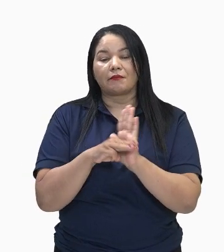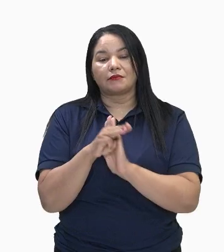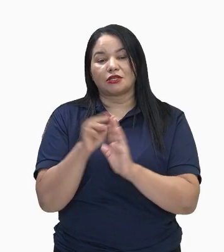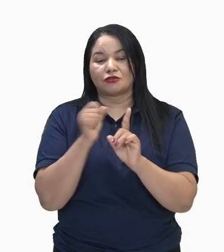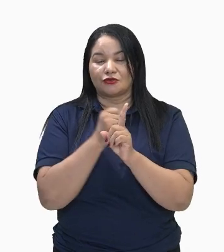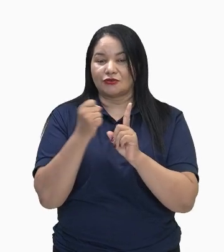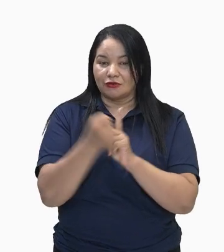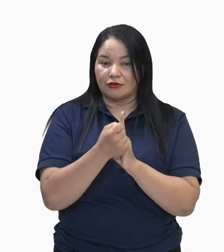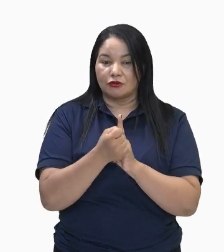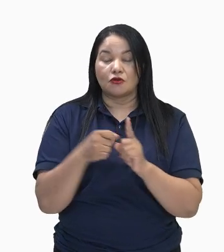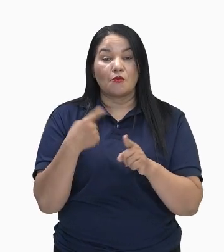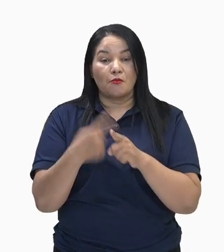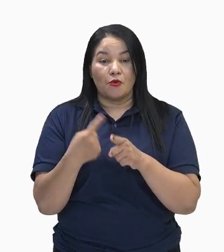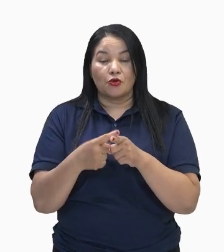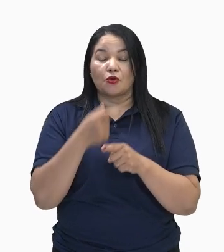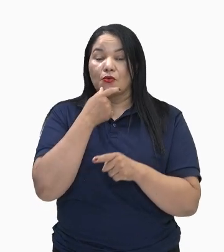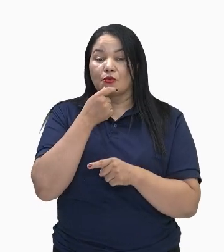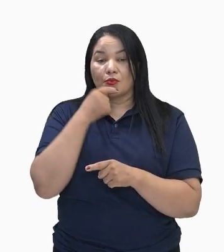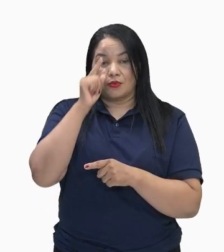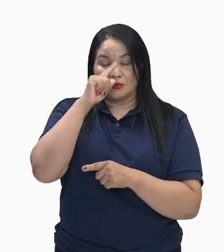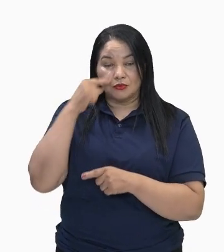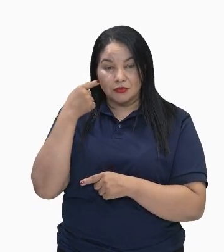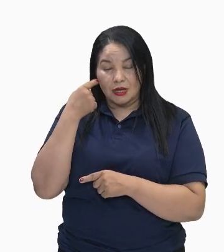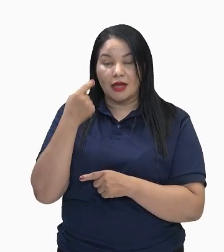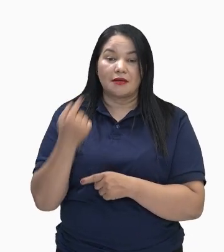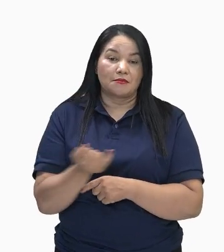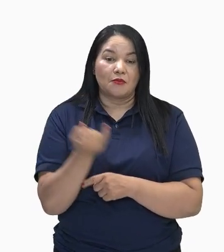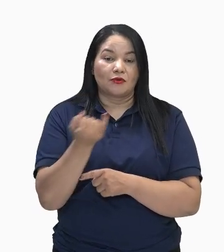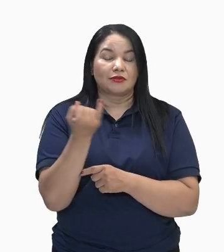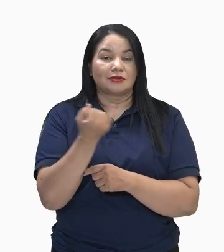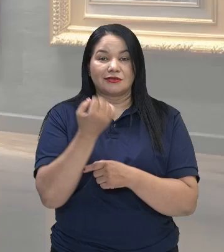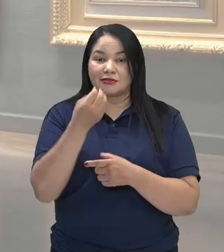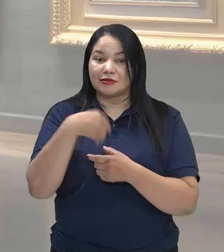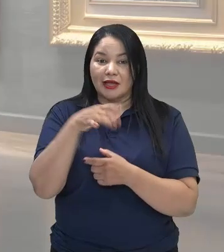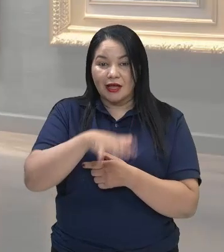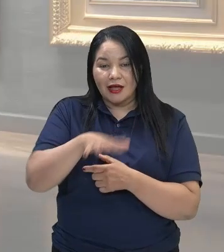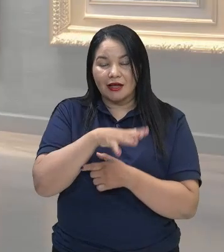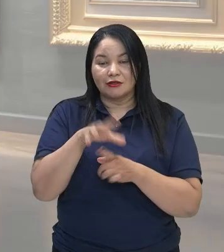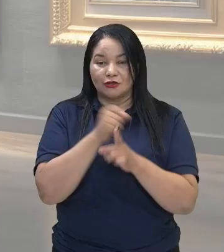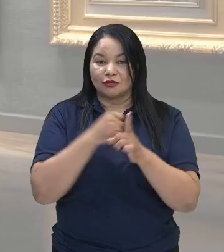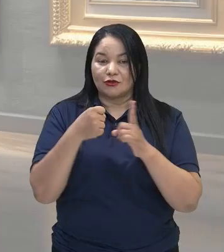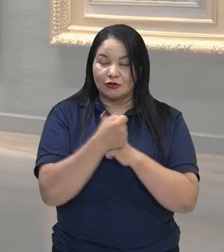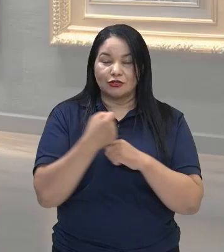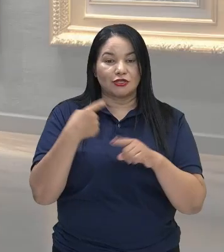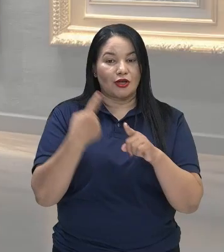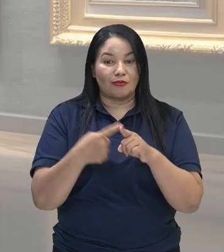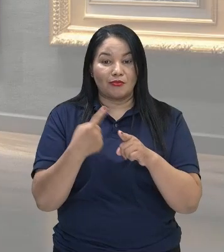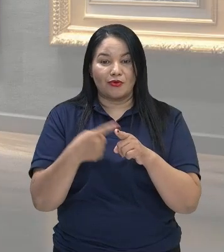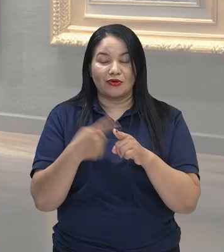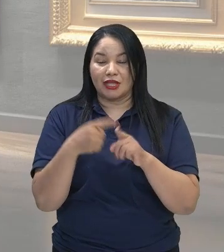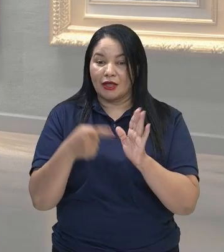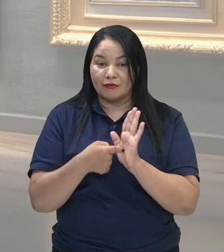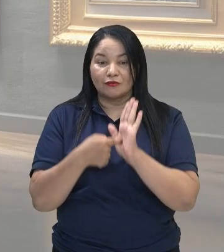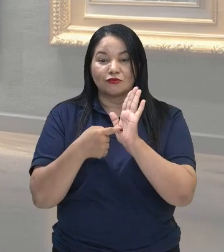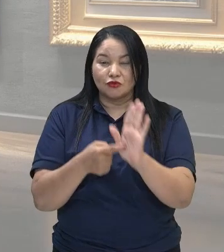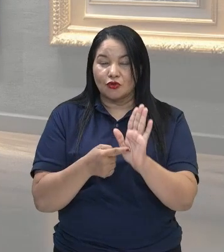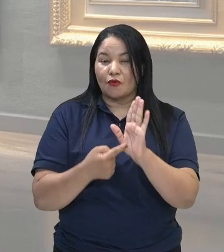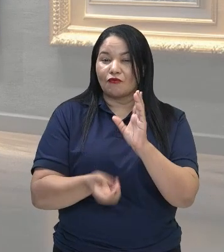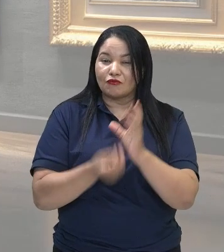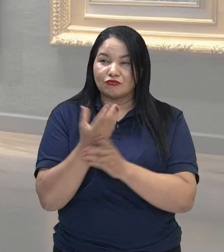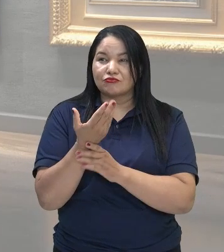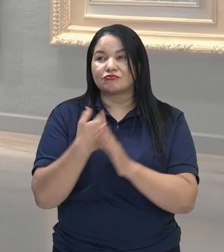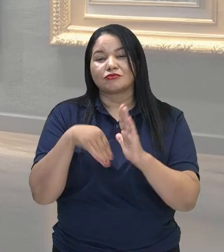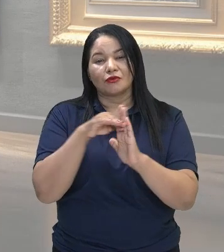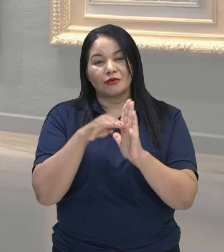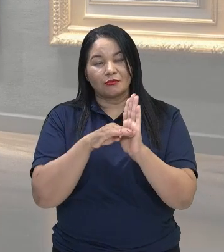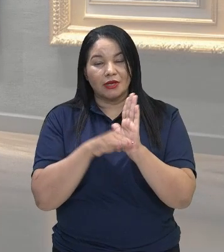porque Durkheim é muito importante na sociologia no sentido de que ele trouxe os fundamentos teóricos,